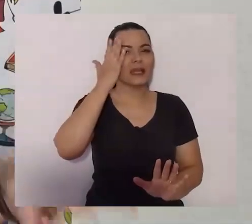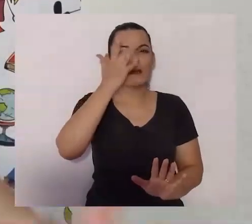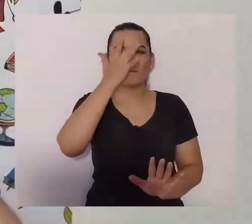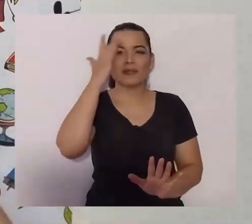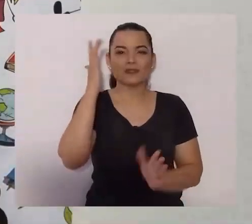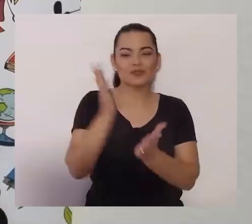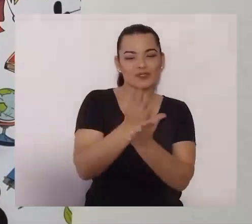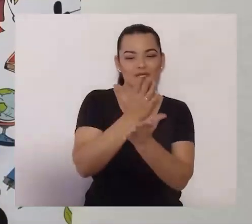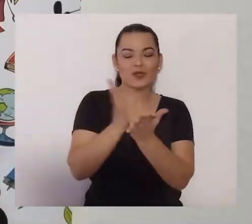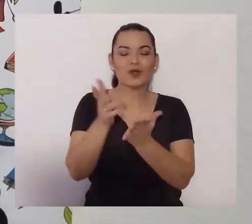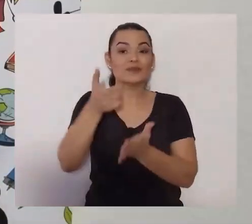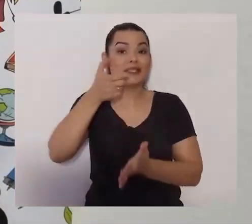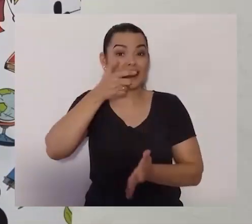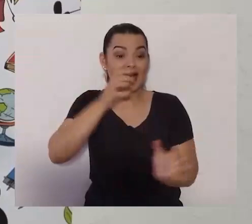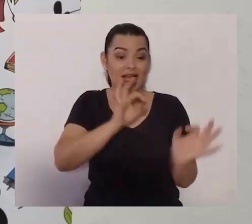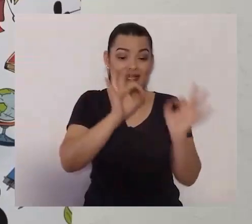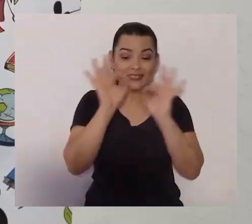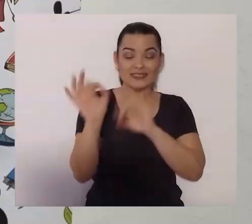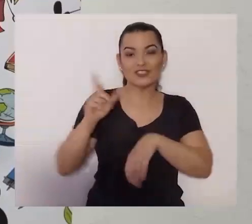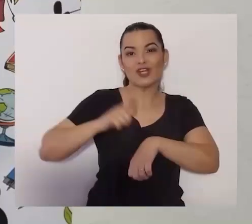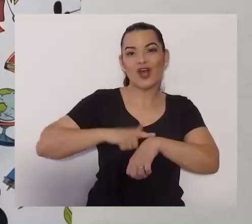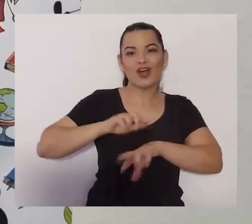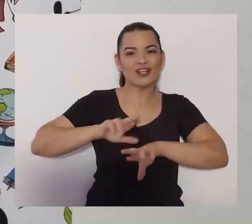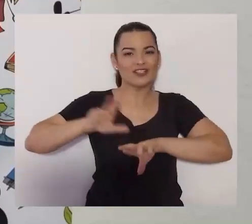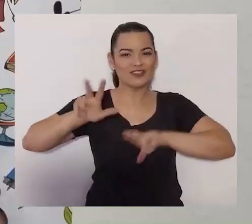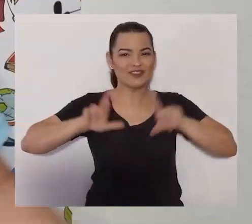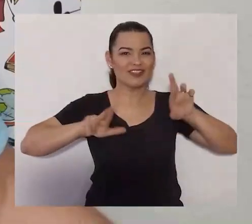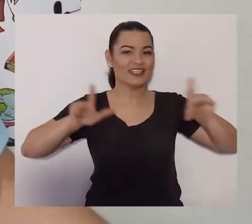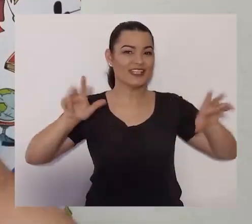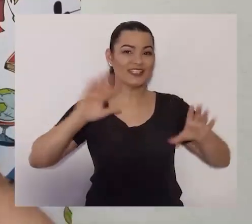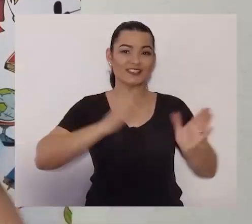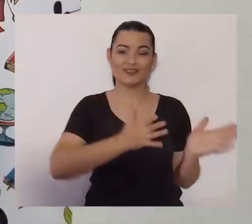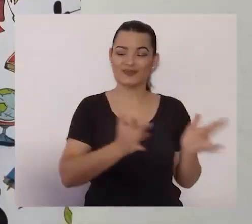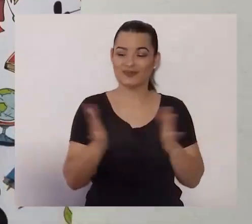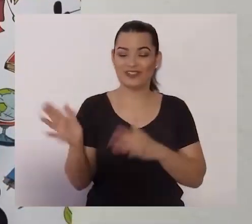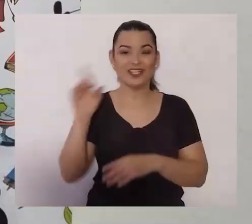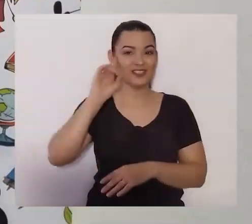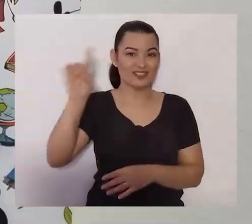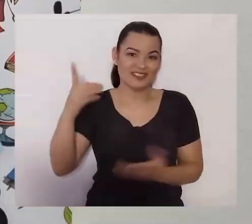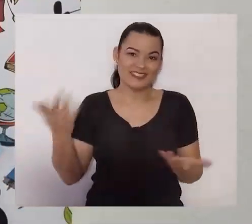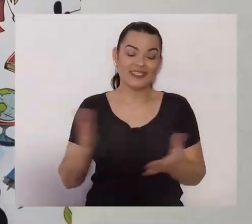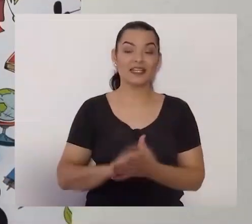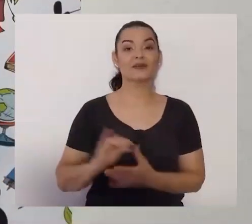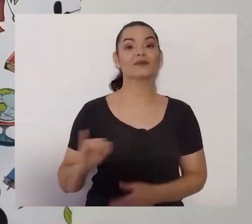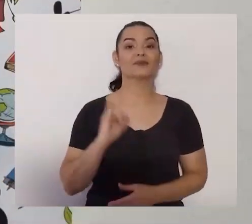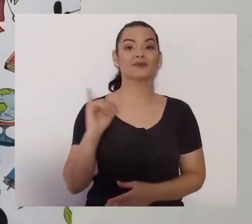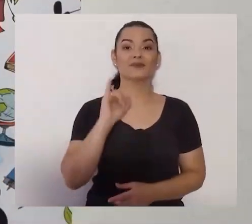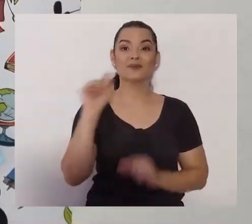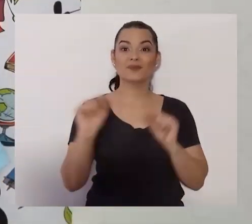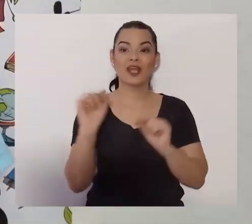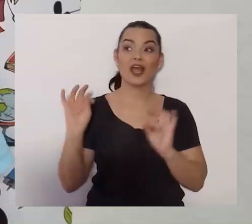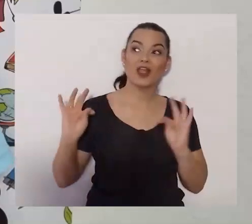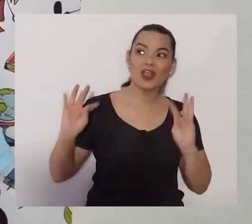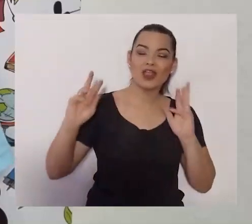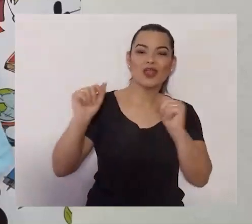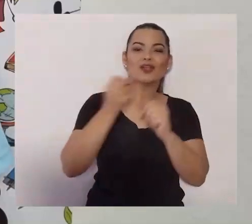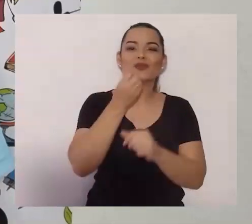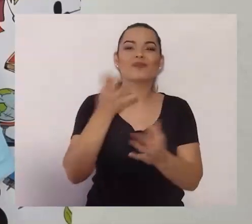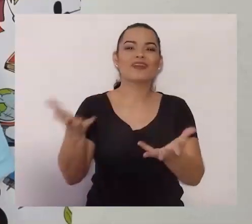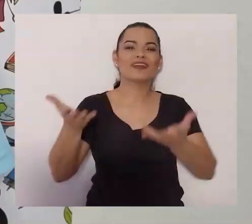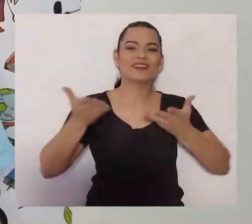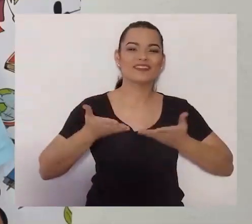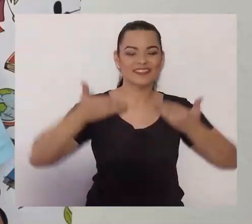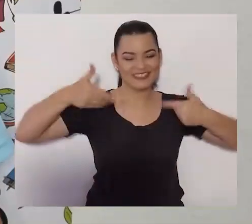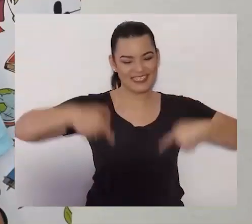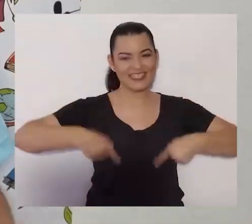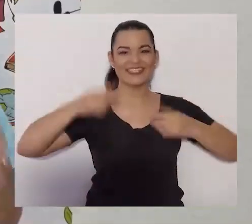o programa em diversos horários ao longo de um dia. O importante é que são todos muito bem-vindos ao Desafio